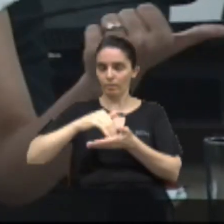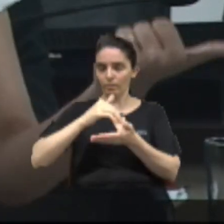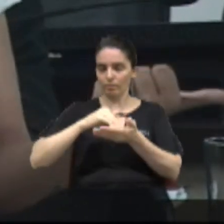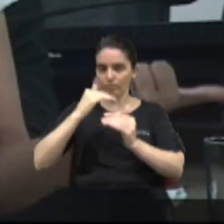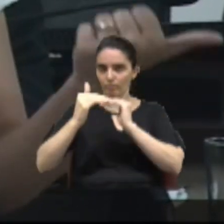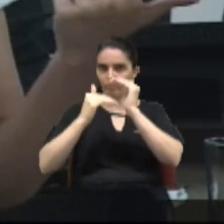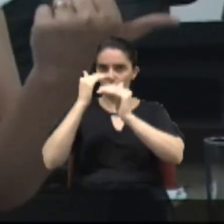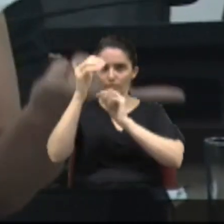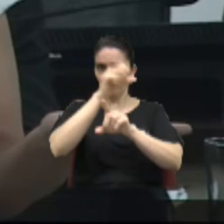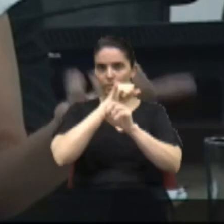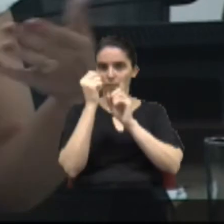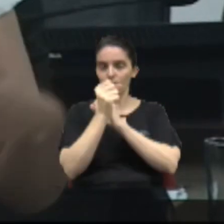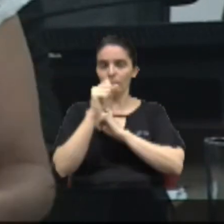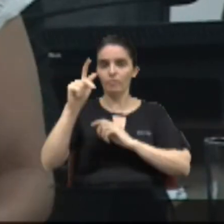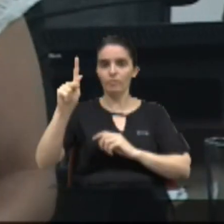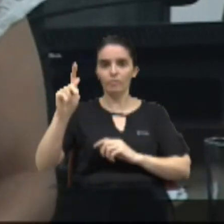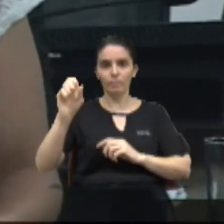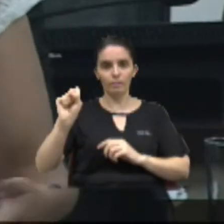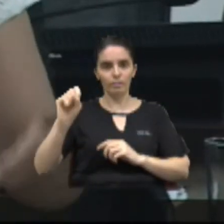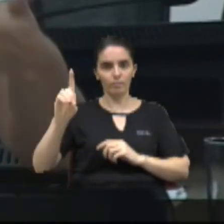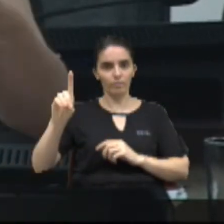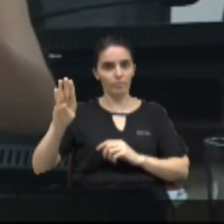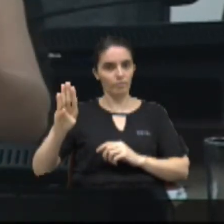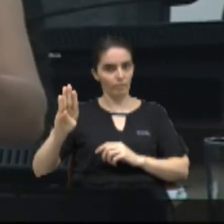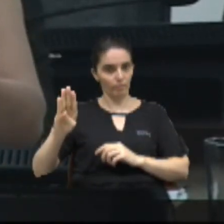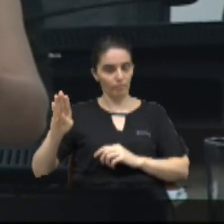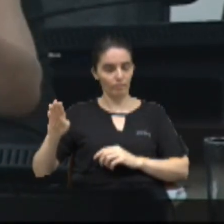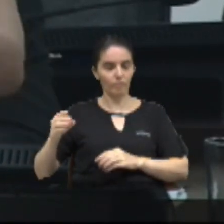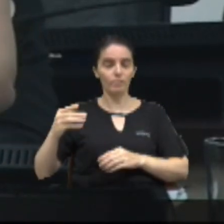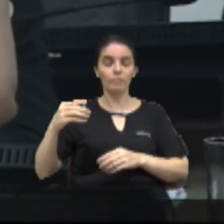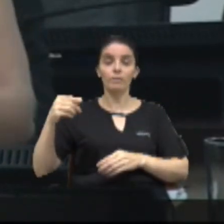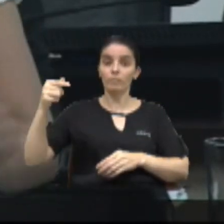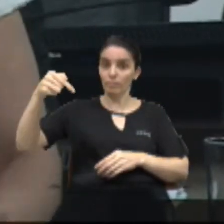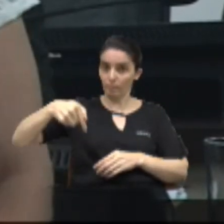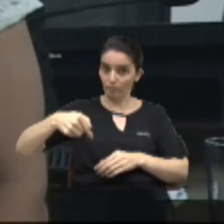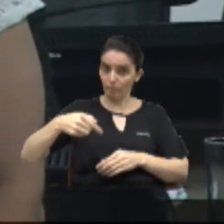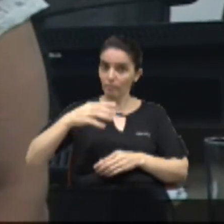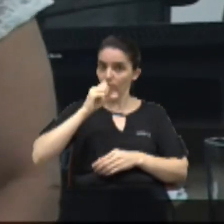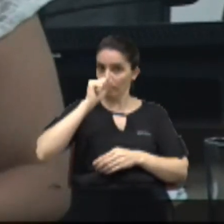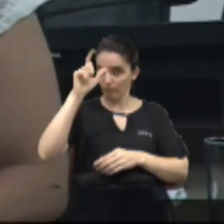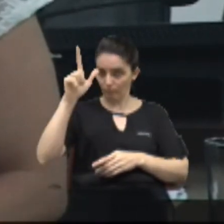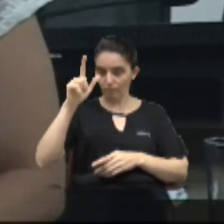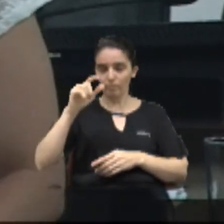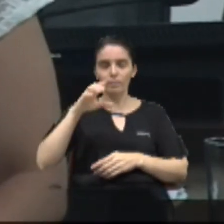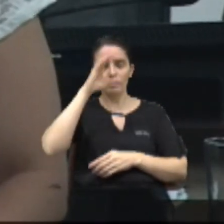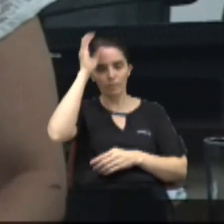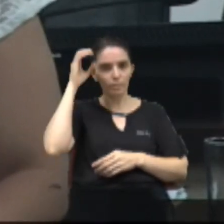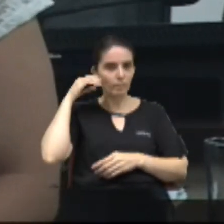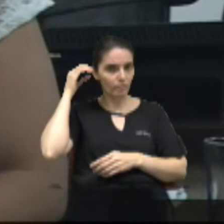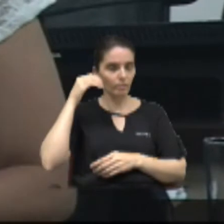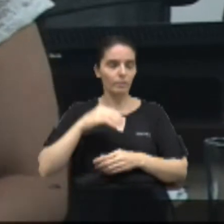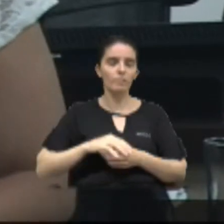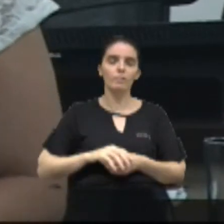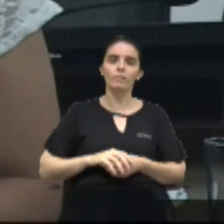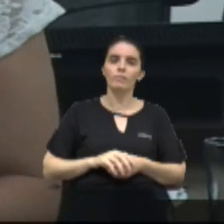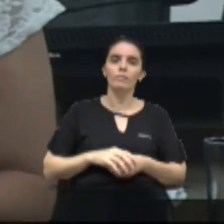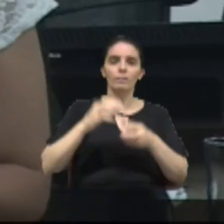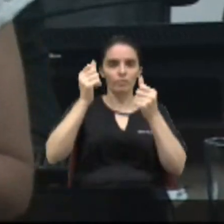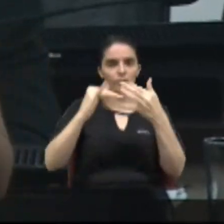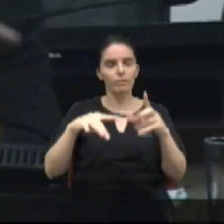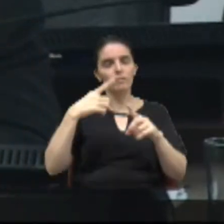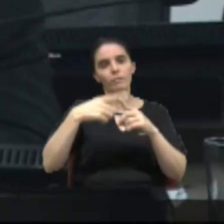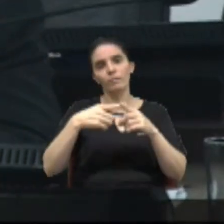Desenvolvimento Social do PSDB, esteve em Limeira, inclusive por essa questão, justifiquei minha ausência em uma entrega de condecoração aqui na